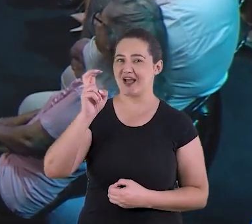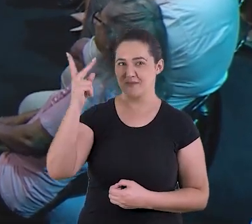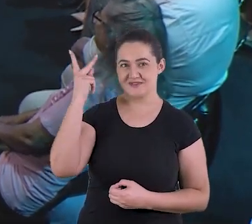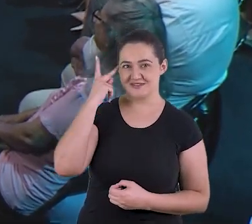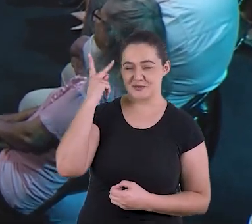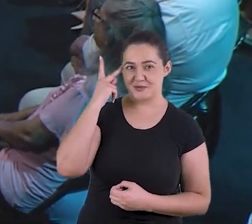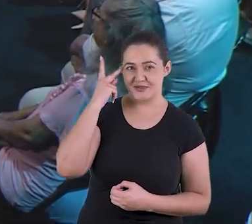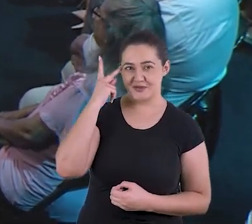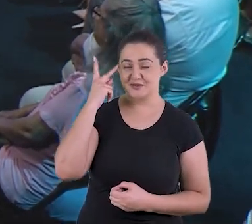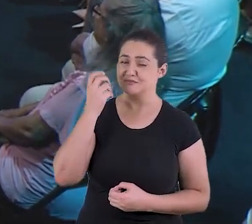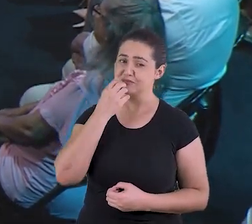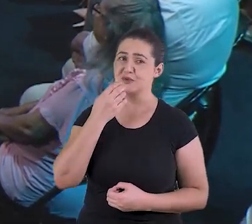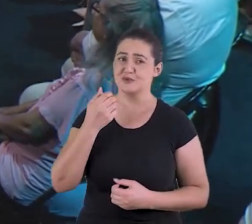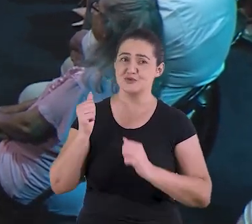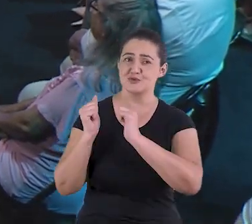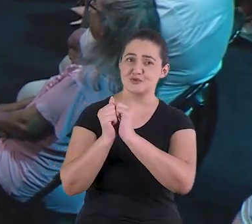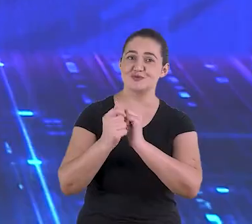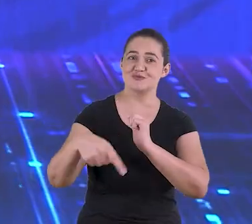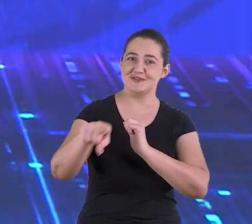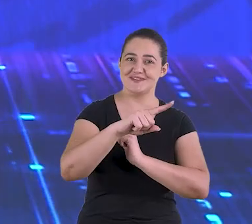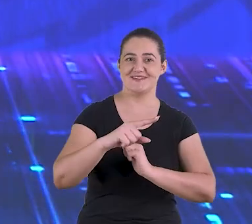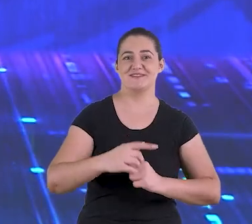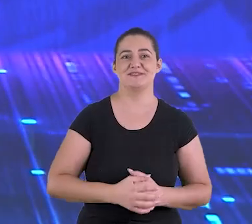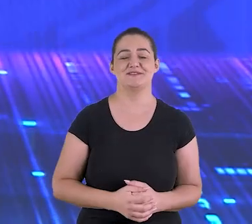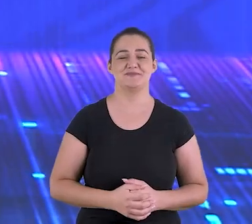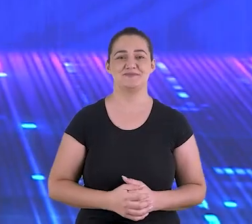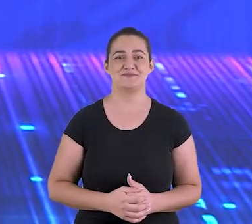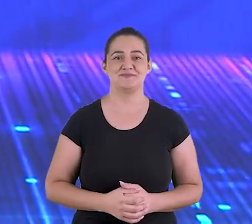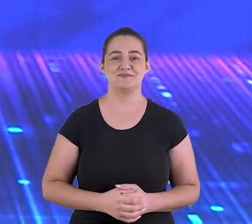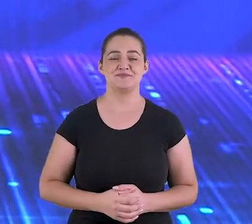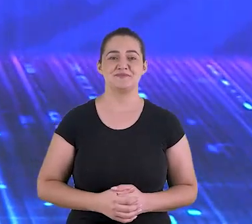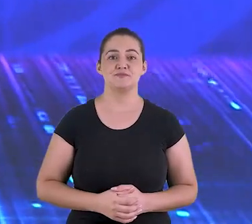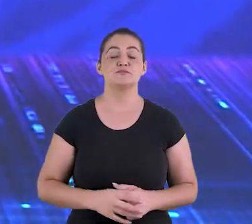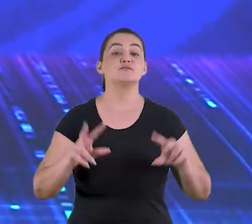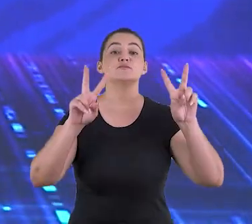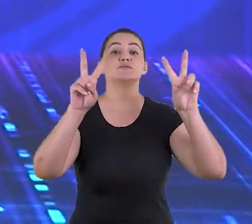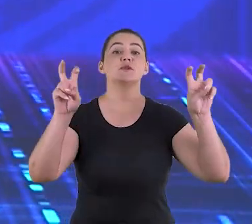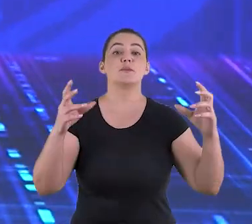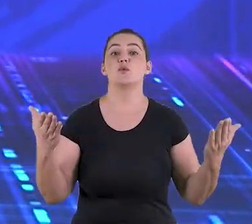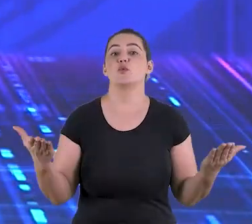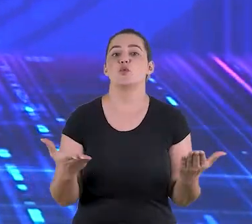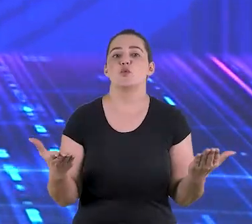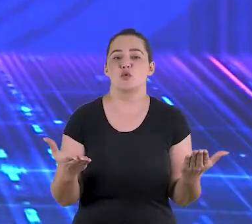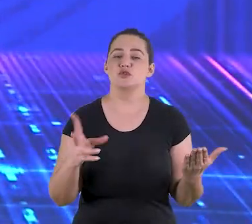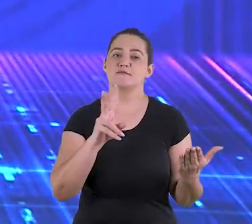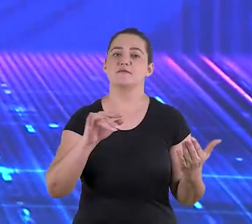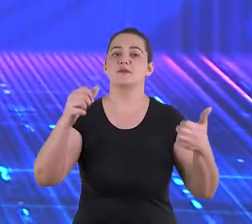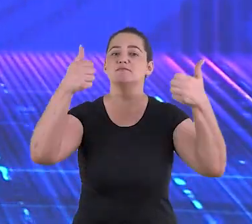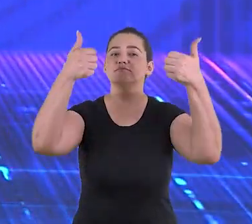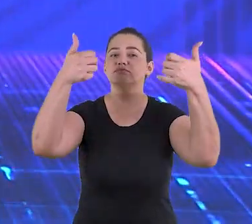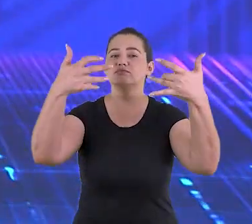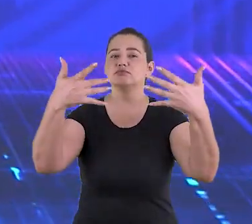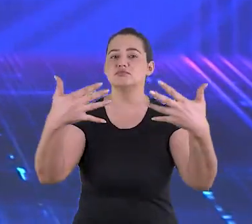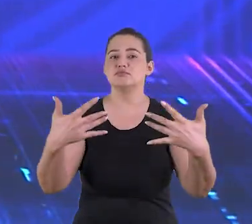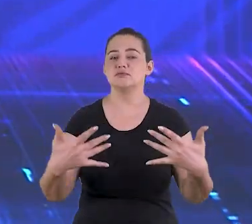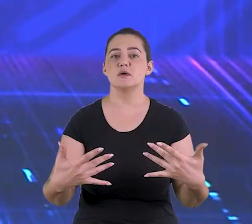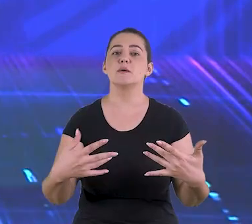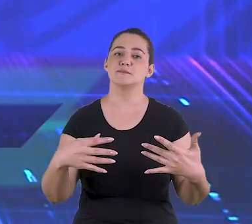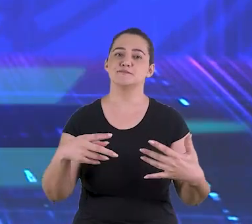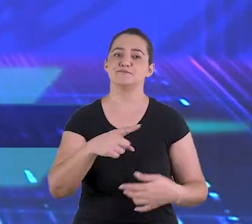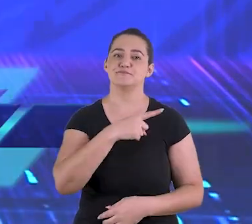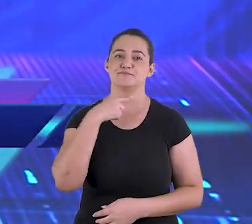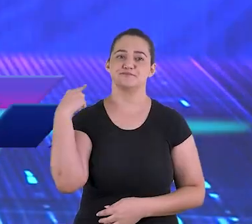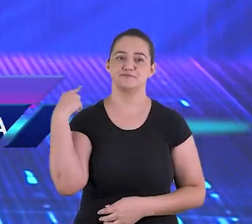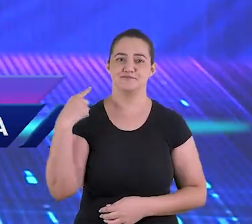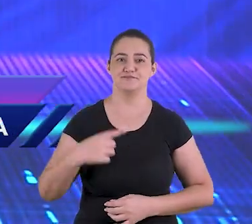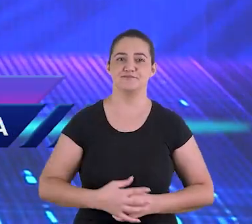vocês aqui para juntos abrirmos a palavra do Senhor. O tema de hoje vai falar um pouco sobre